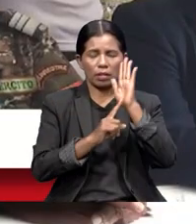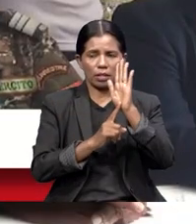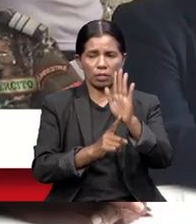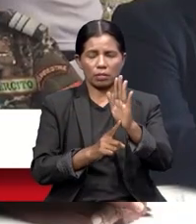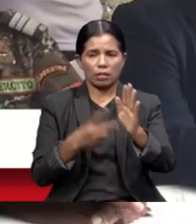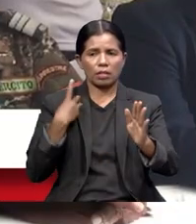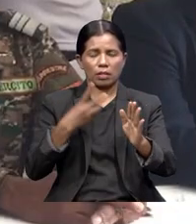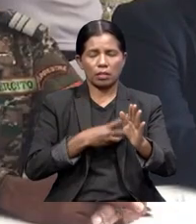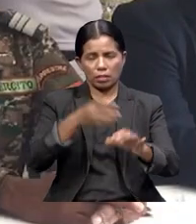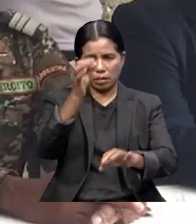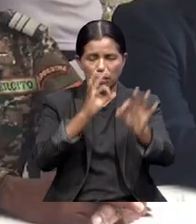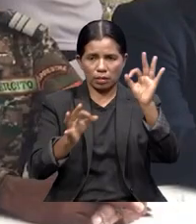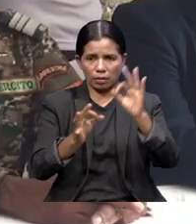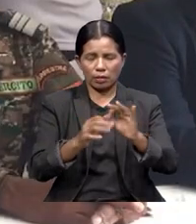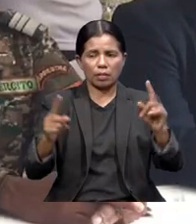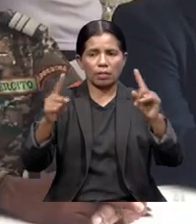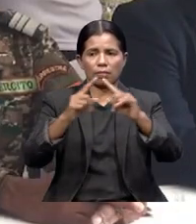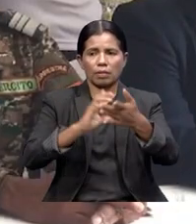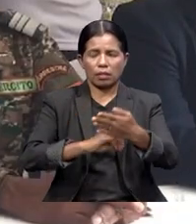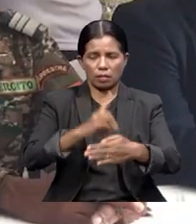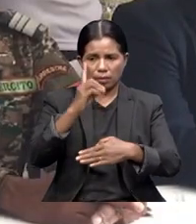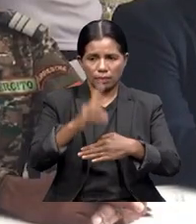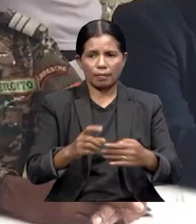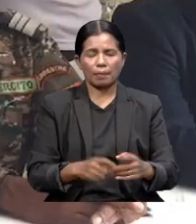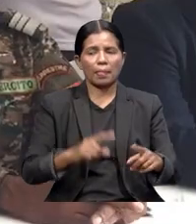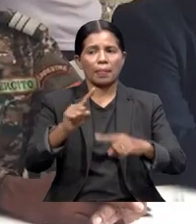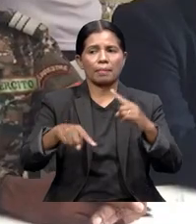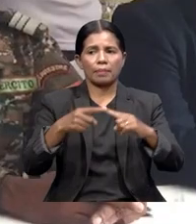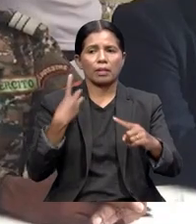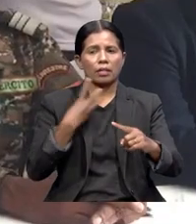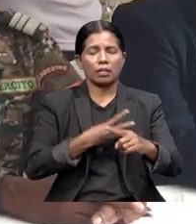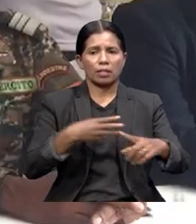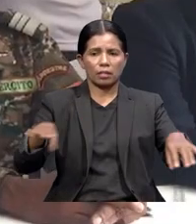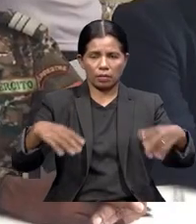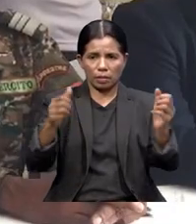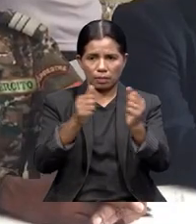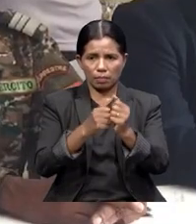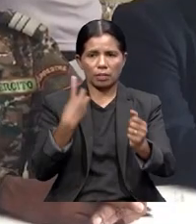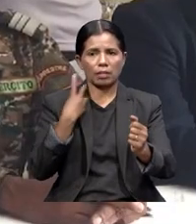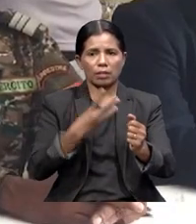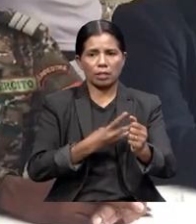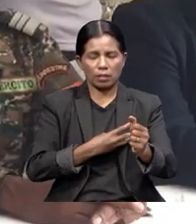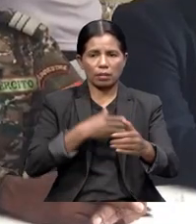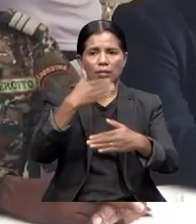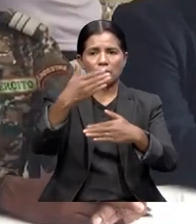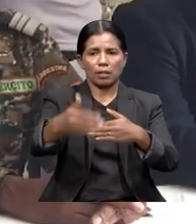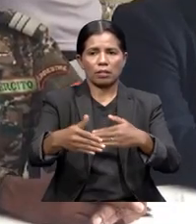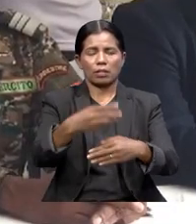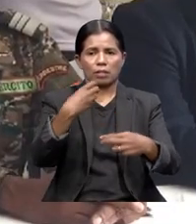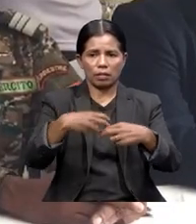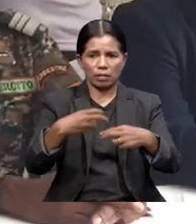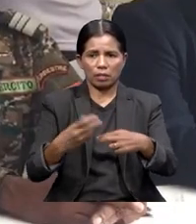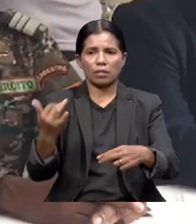itani prontidão ba desenvolvimento. Ben hira ita serviço hamuto, ita bel ultrapassa obstáculo